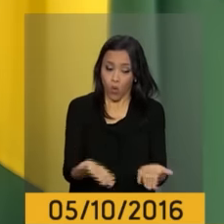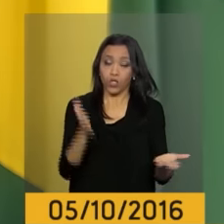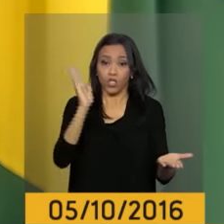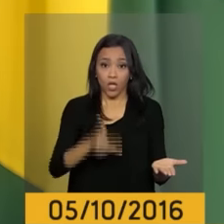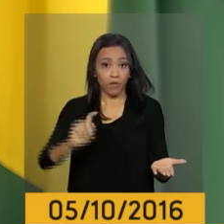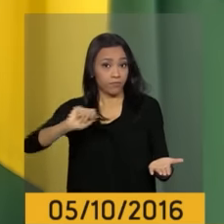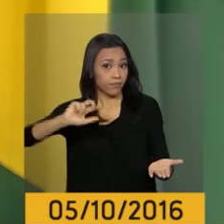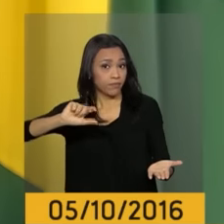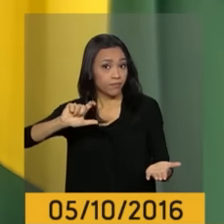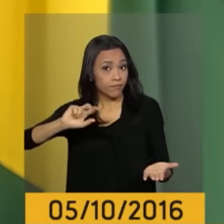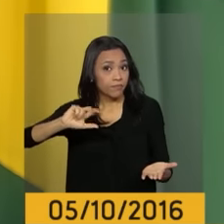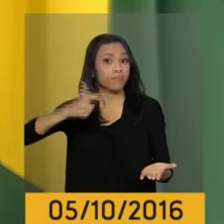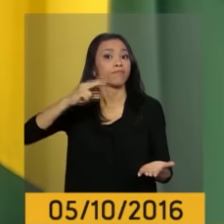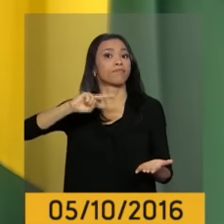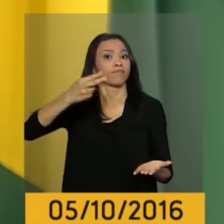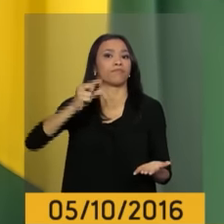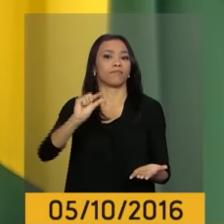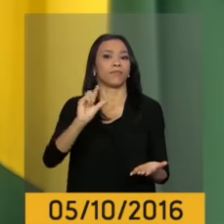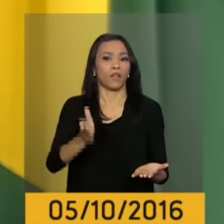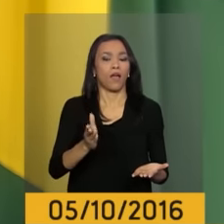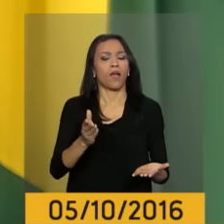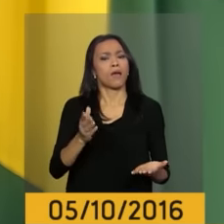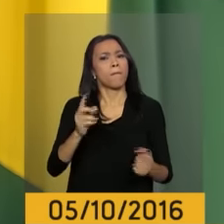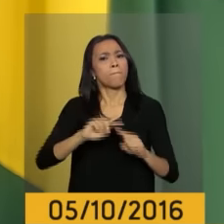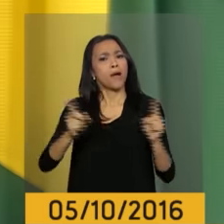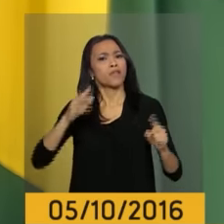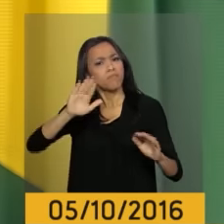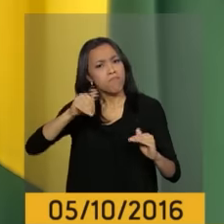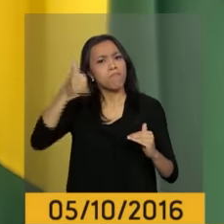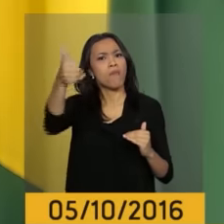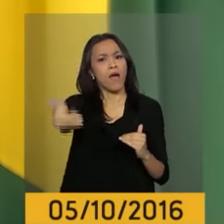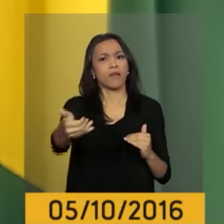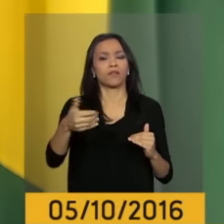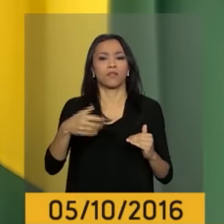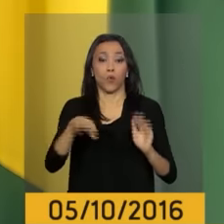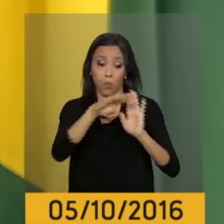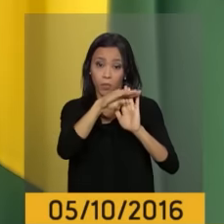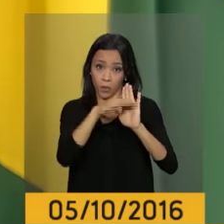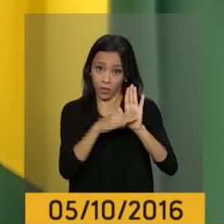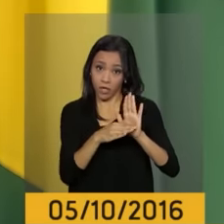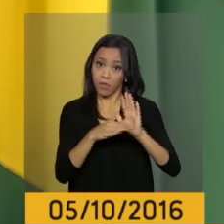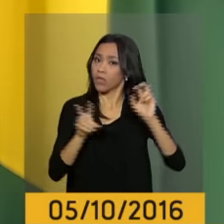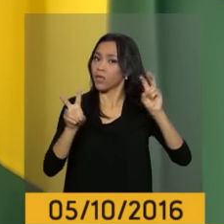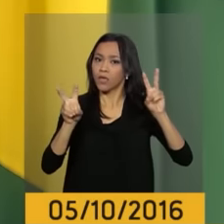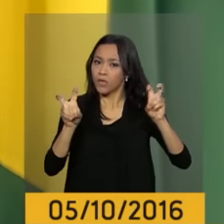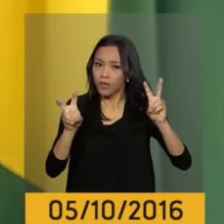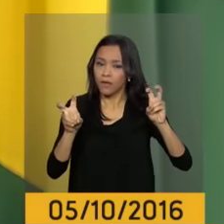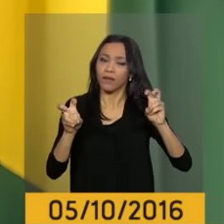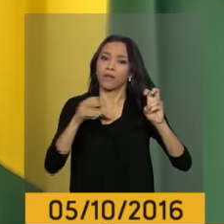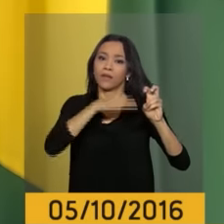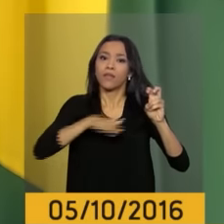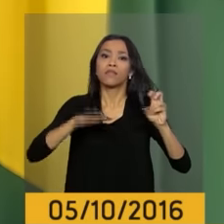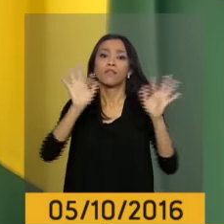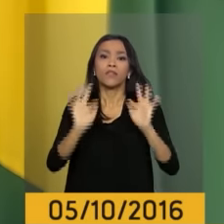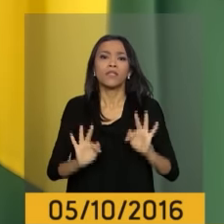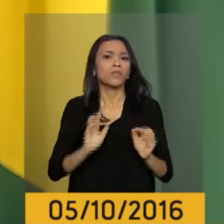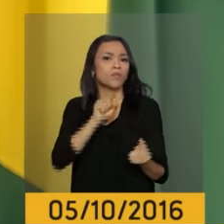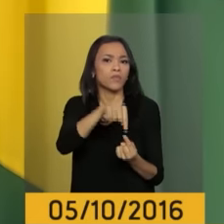bons resultados, mas fomos mais além, não é? O Criança Feliz visa, como puderam perceber,